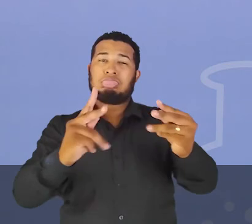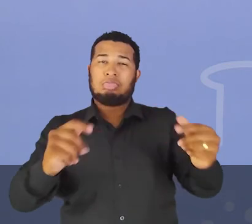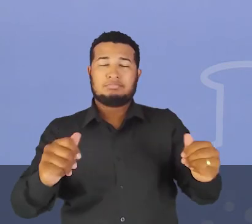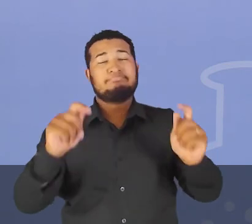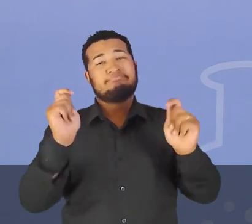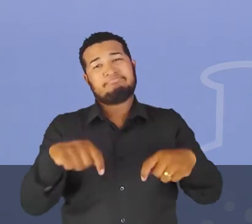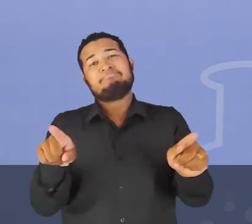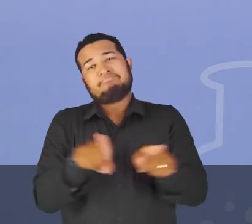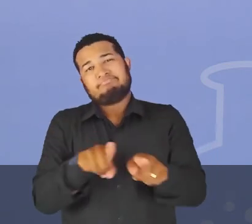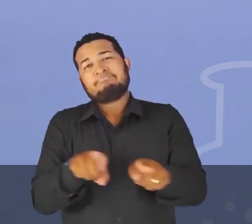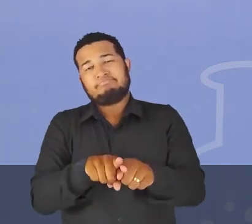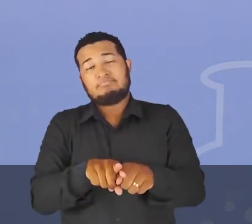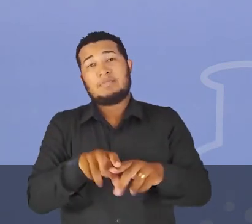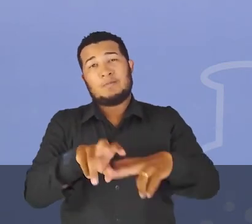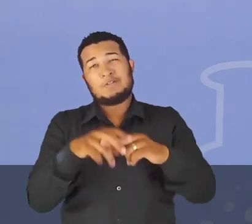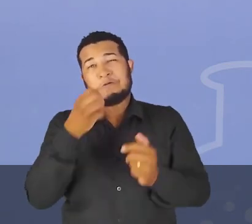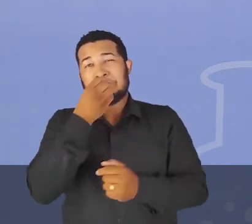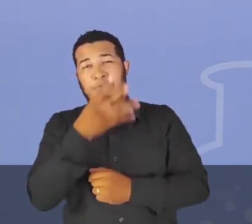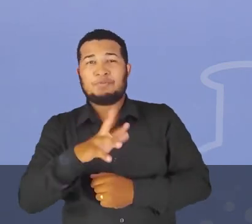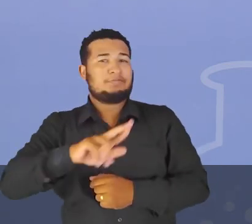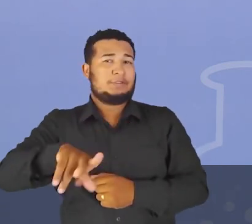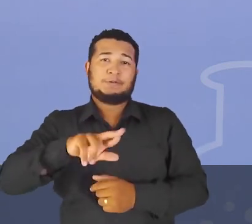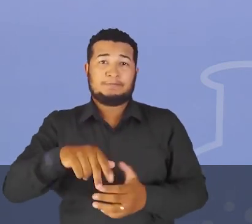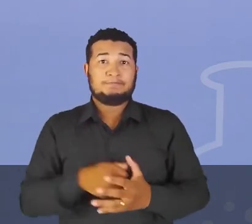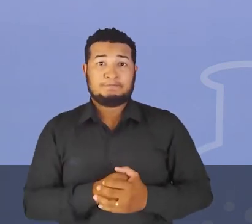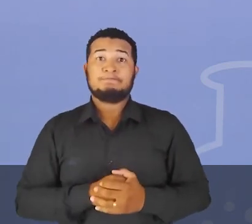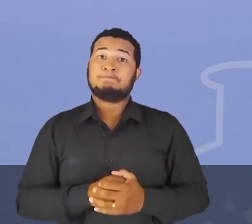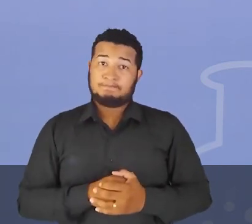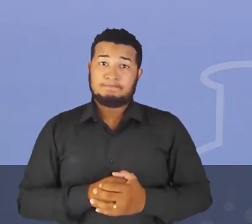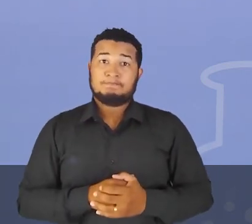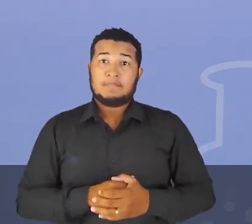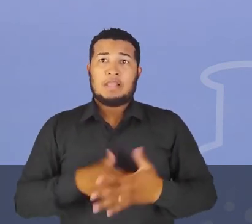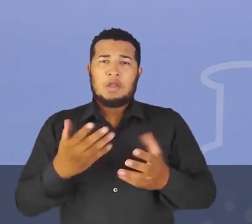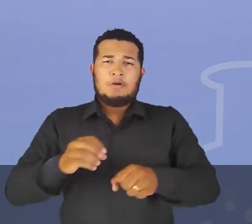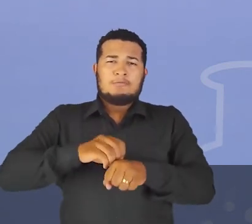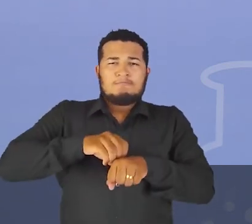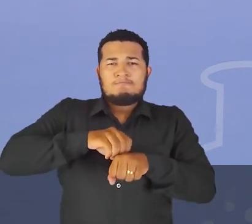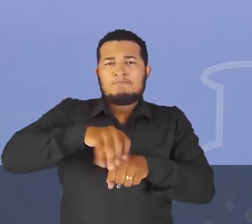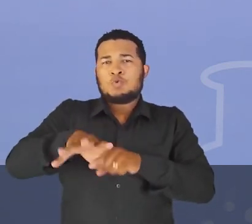lençol freático, então não é uma coisa muito bacana de se ver. Então, a